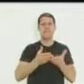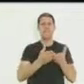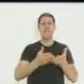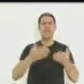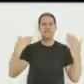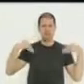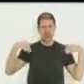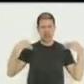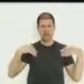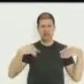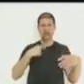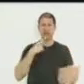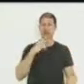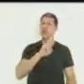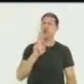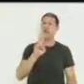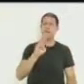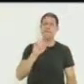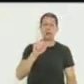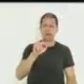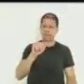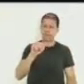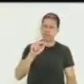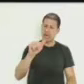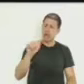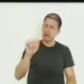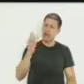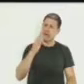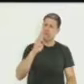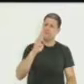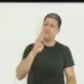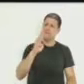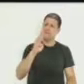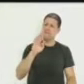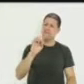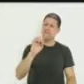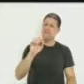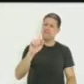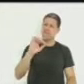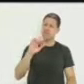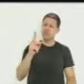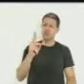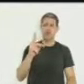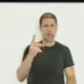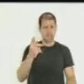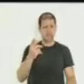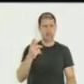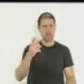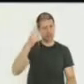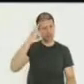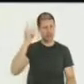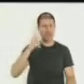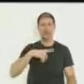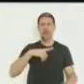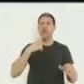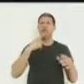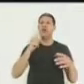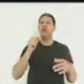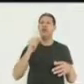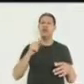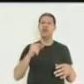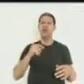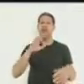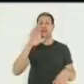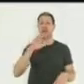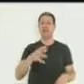Boat, que fala... Fazer aquele passeio no rio com as pessoas e foi uma tarde maravilhosa. Então, o